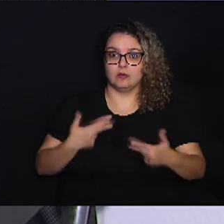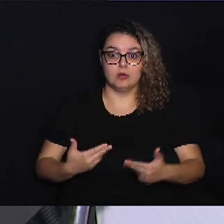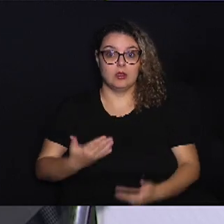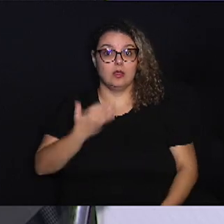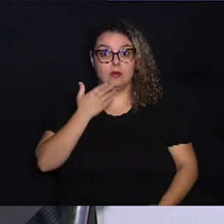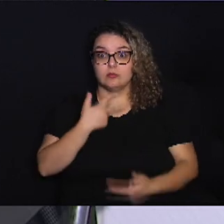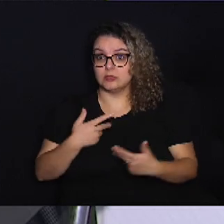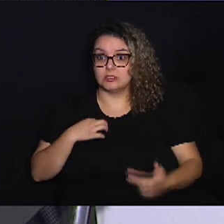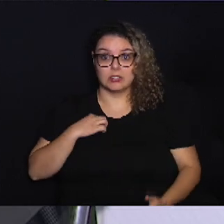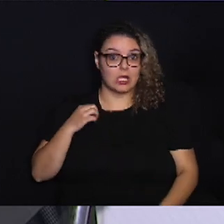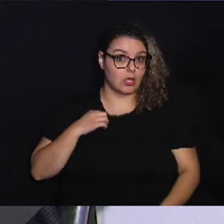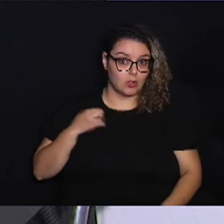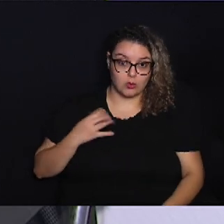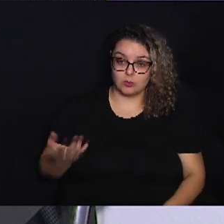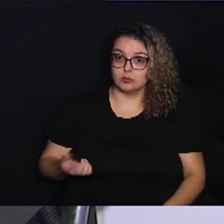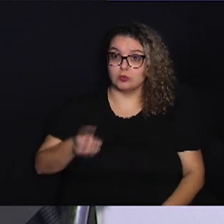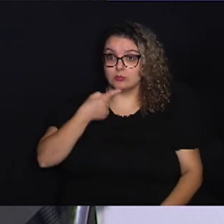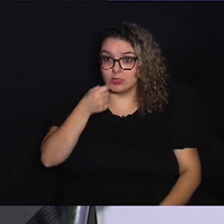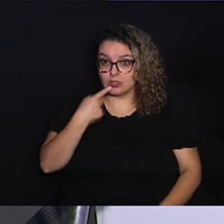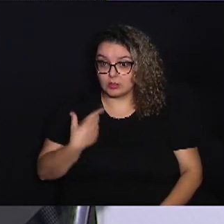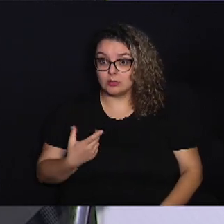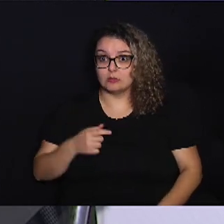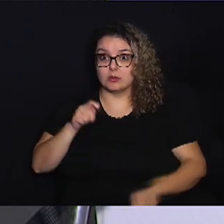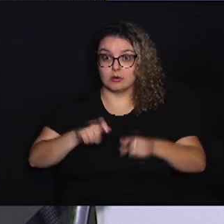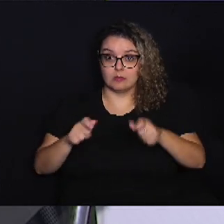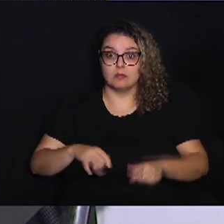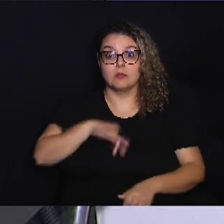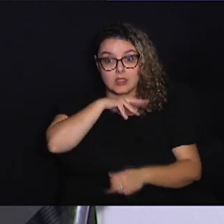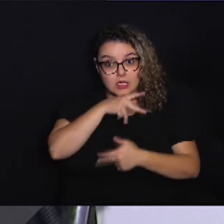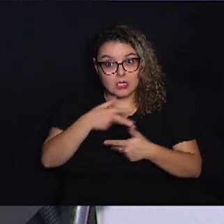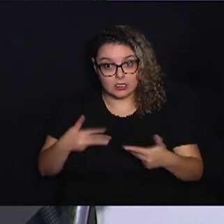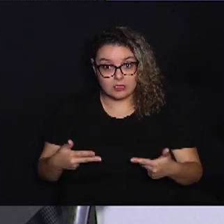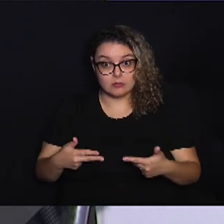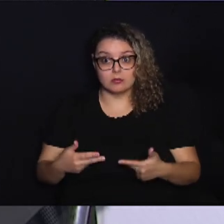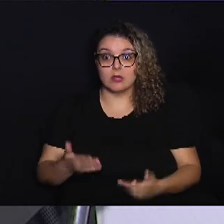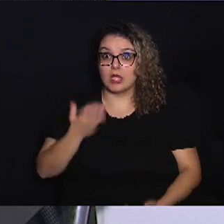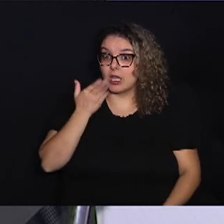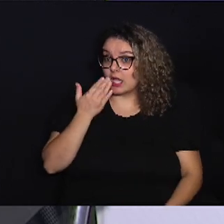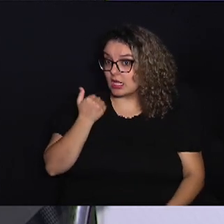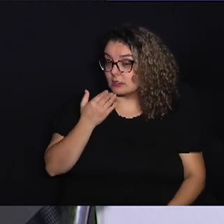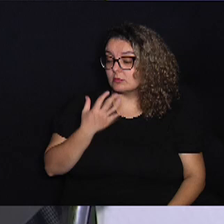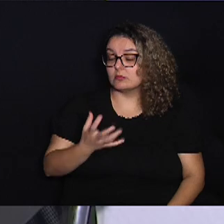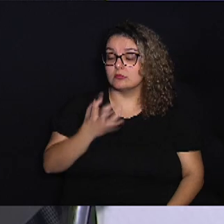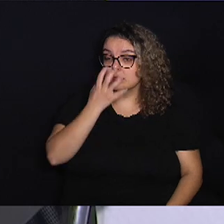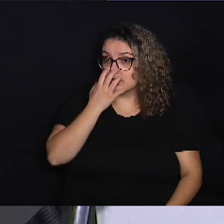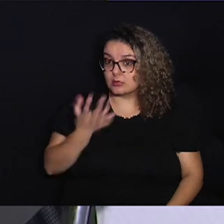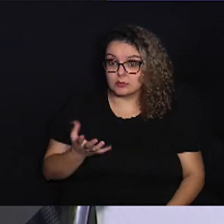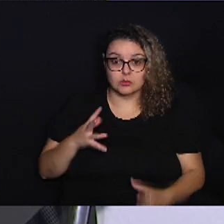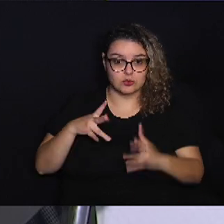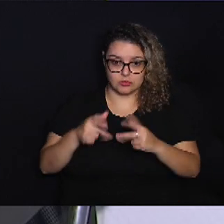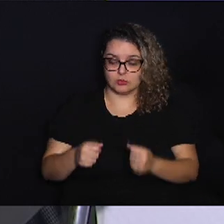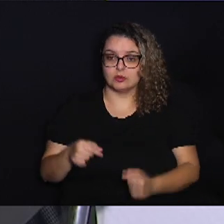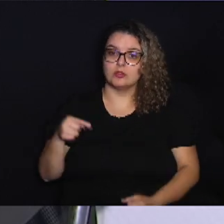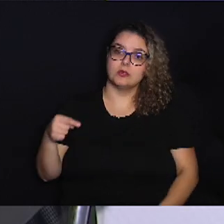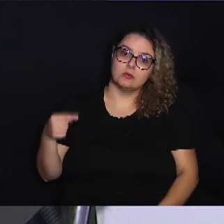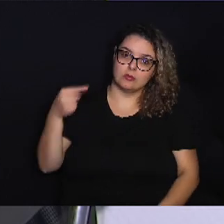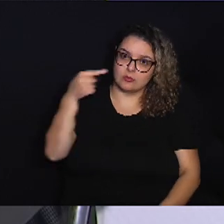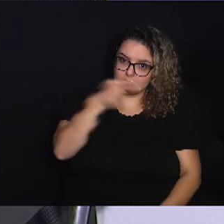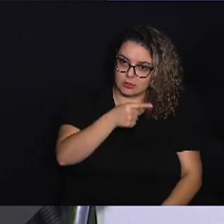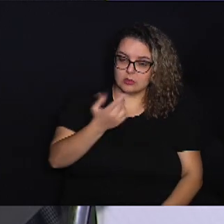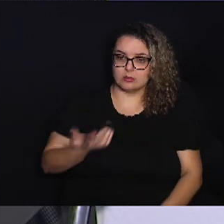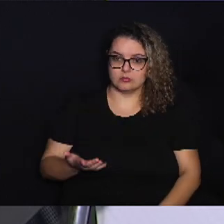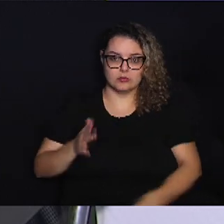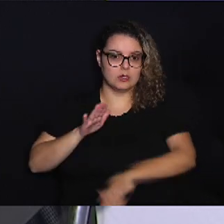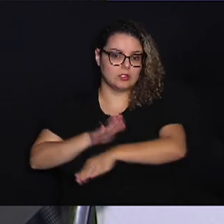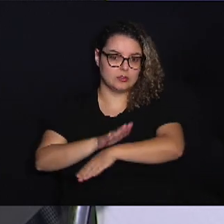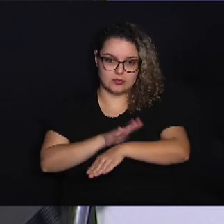roupa, medicamentos para pessoas, para animais, ração, tudo. E fomos para lá. E